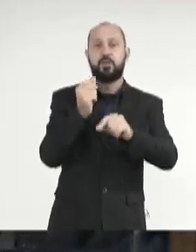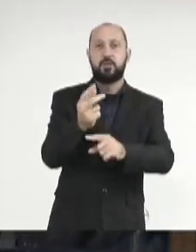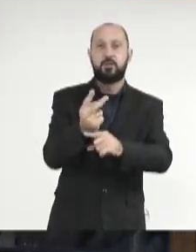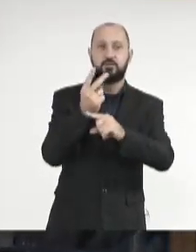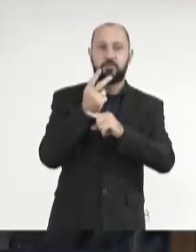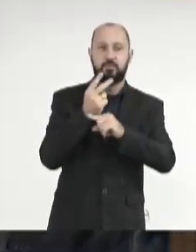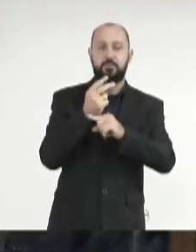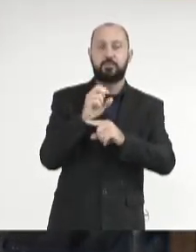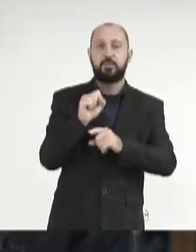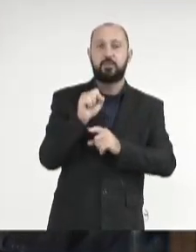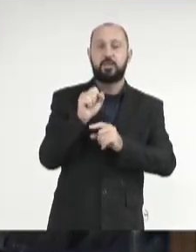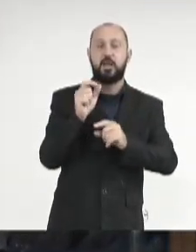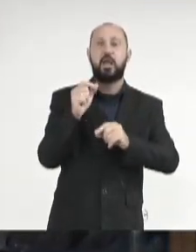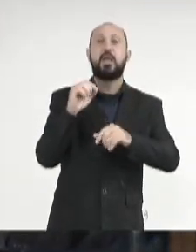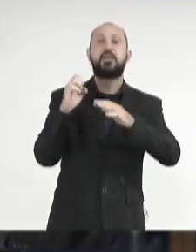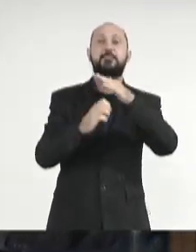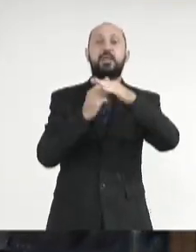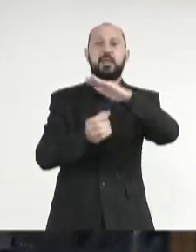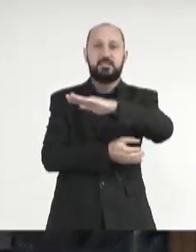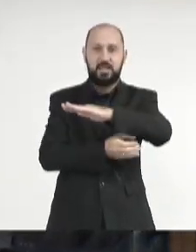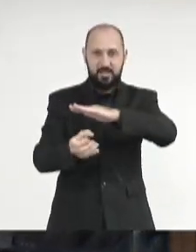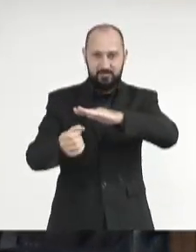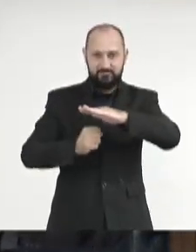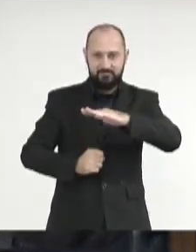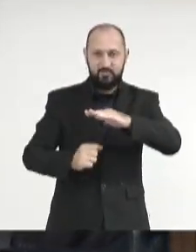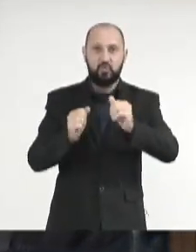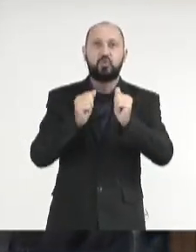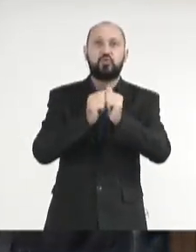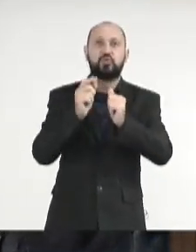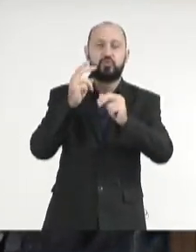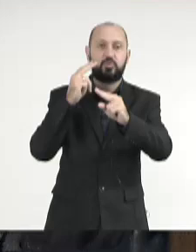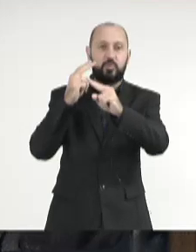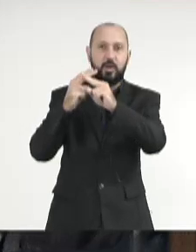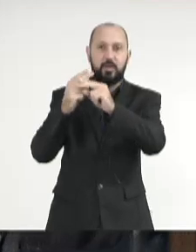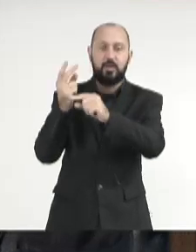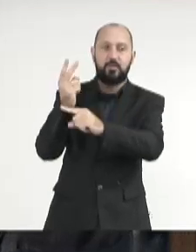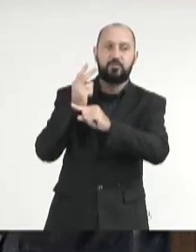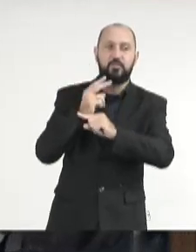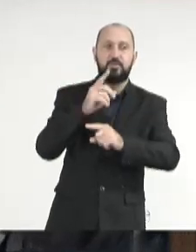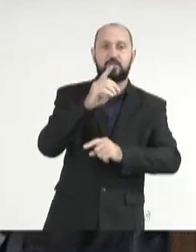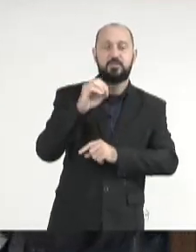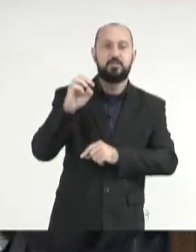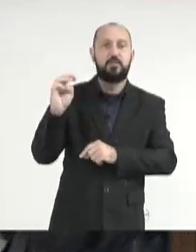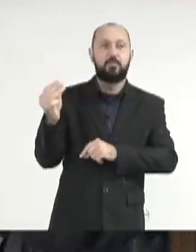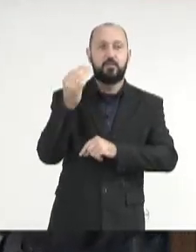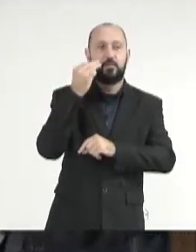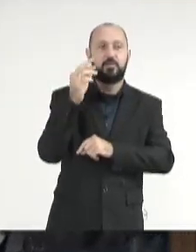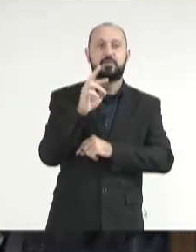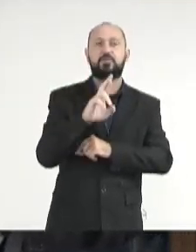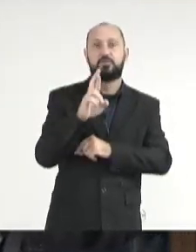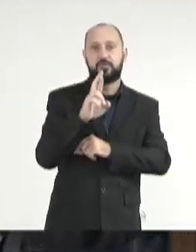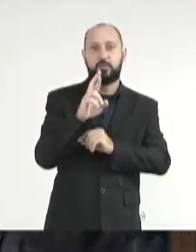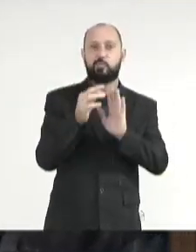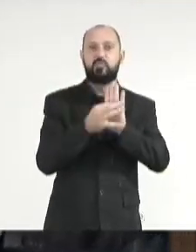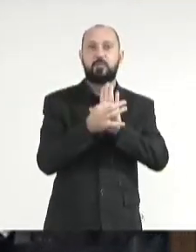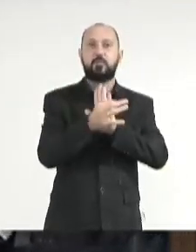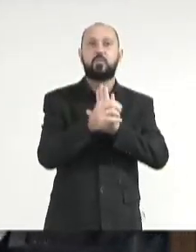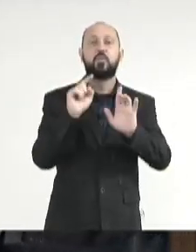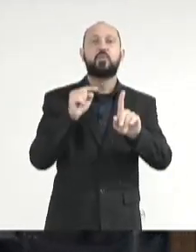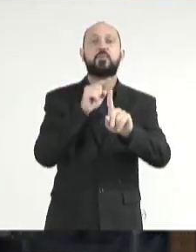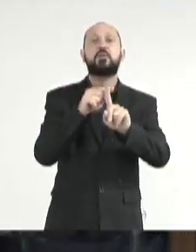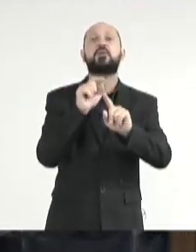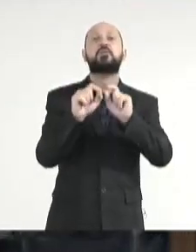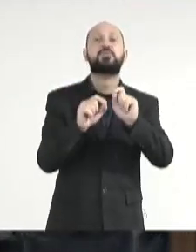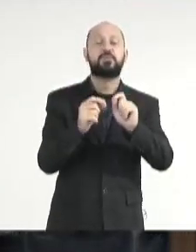feita pela Sanesul, a empresa aqui de Mato Grosso do Sul, com a Caixa Econômica Federal, no valor de 100 milhões de reais. Segundo a proposta, o